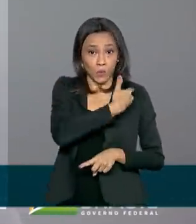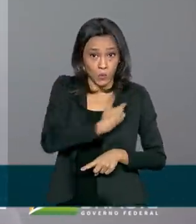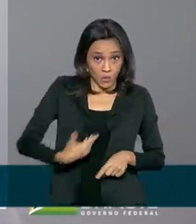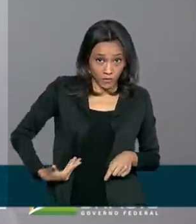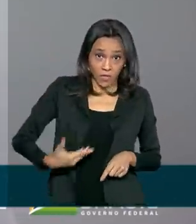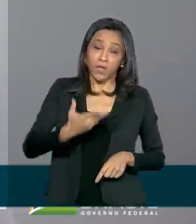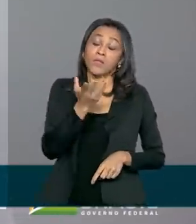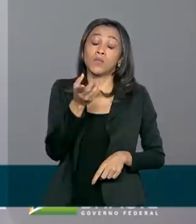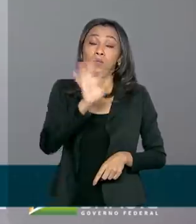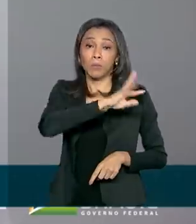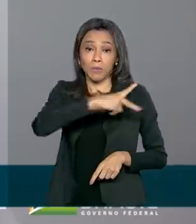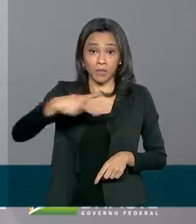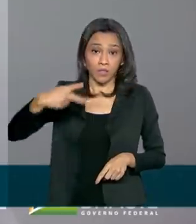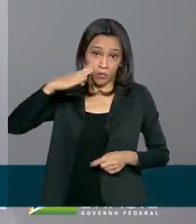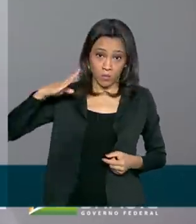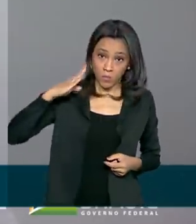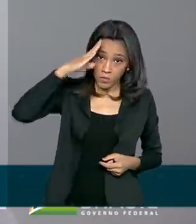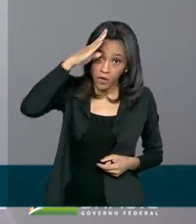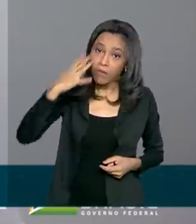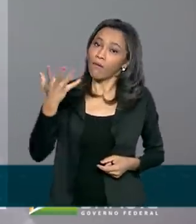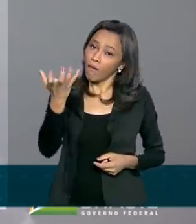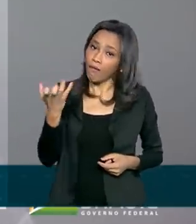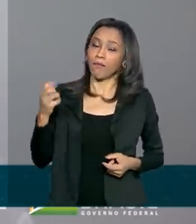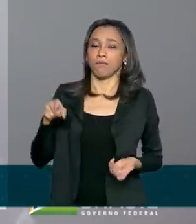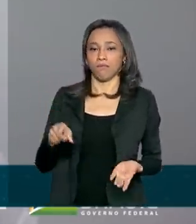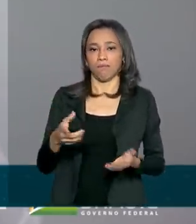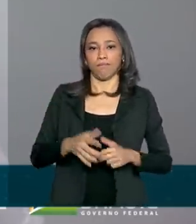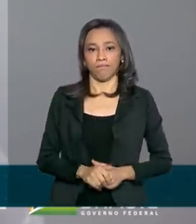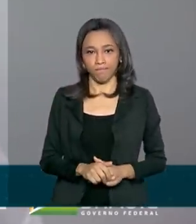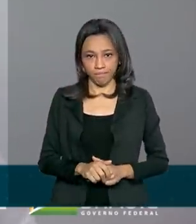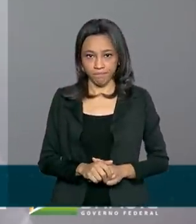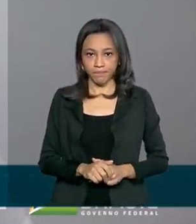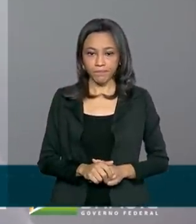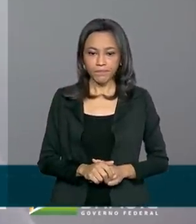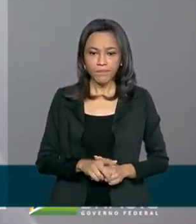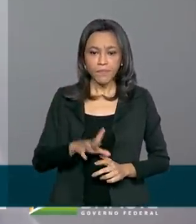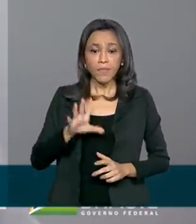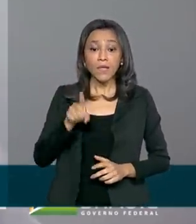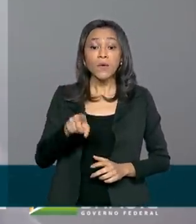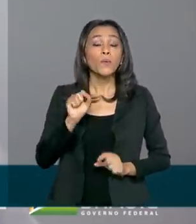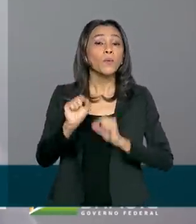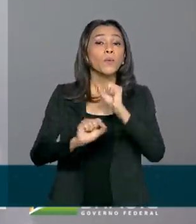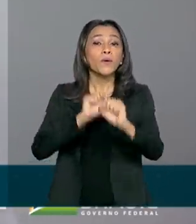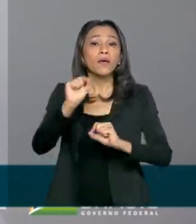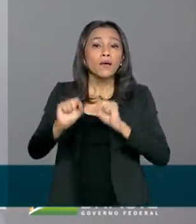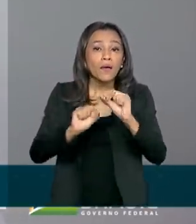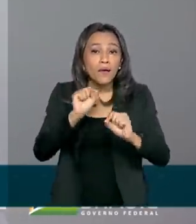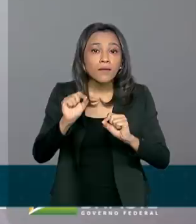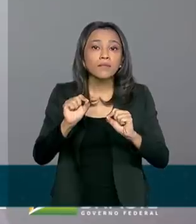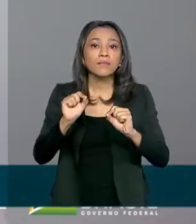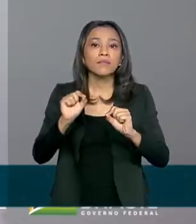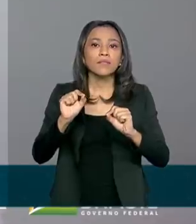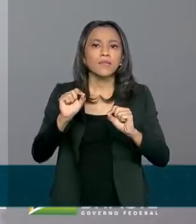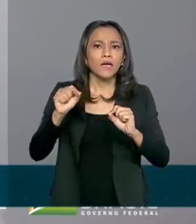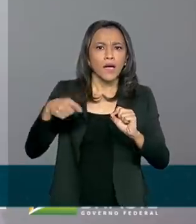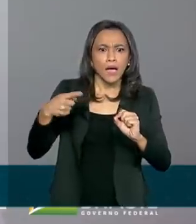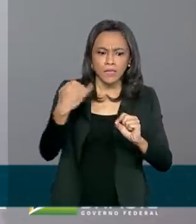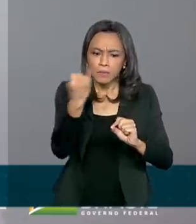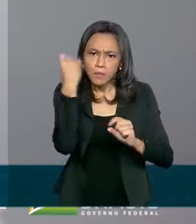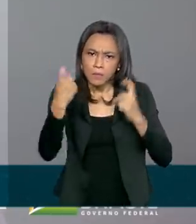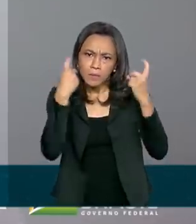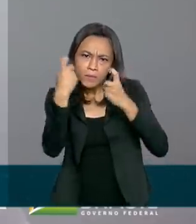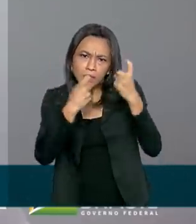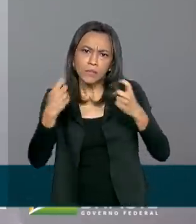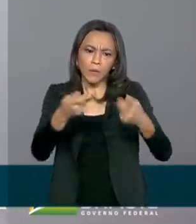Jair Bolsonaro quer exatamente esse equilíbrio. Suportar a questão da economia,